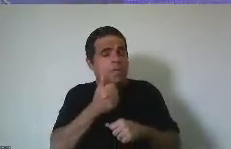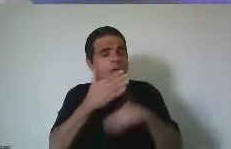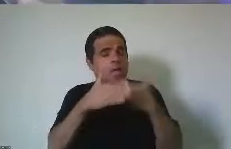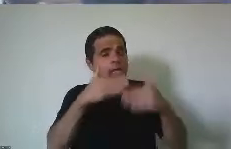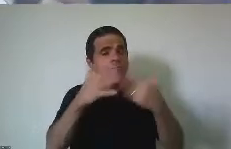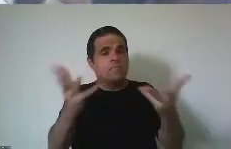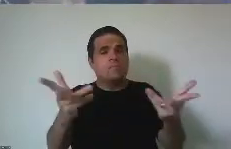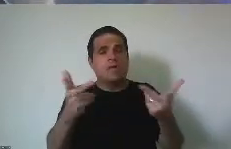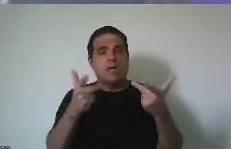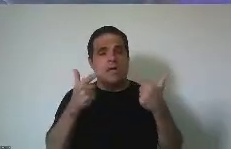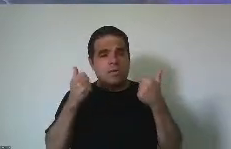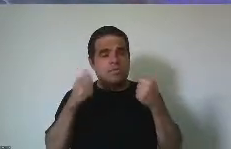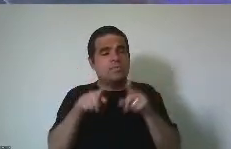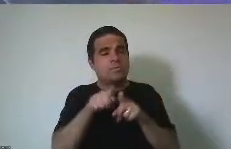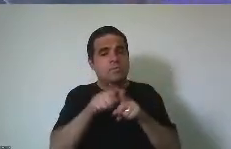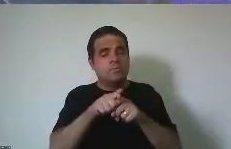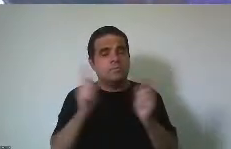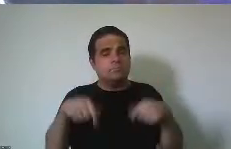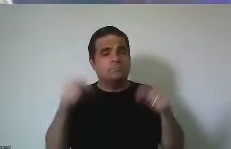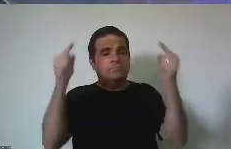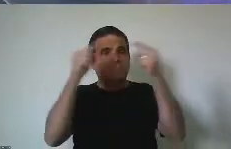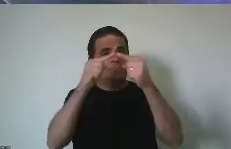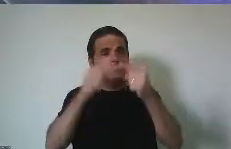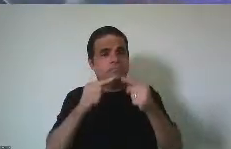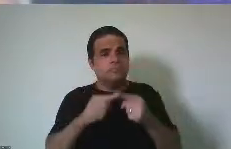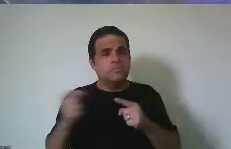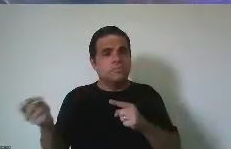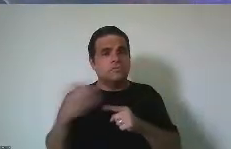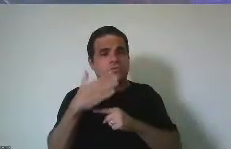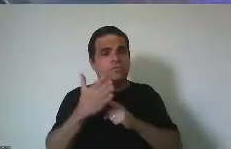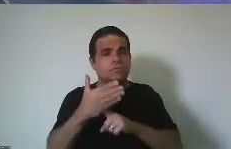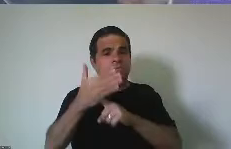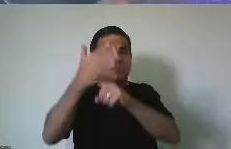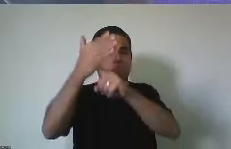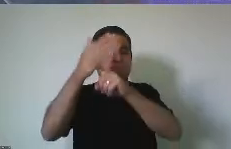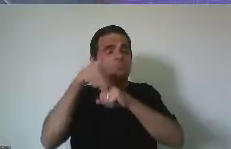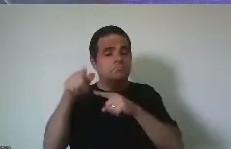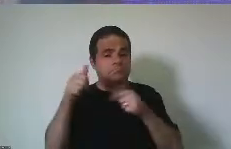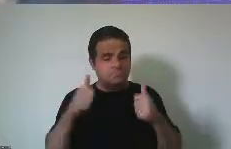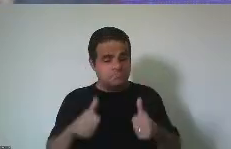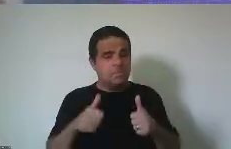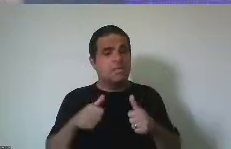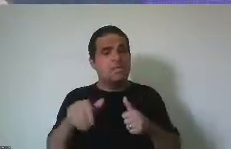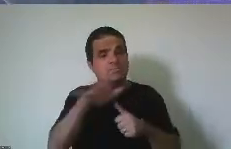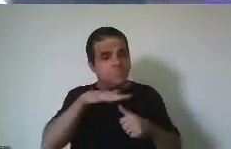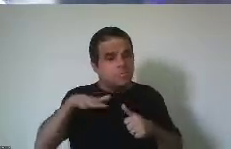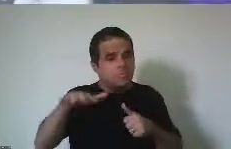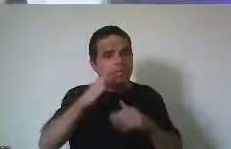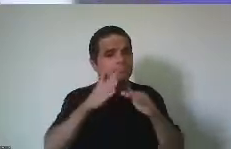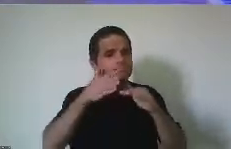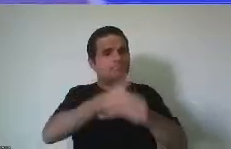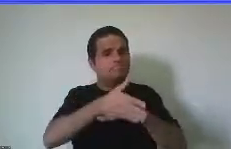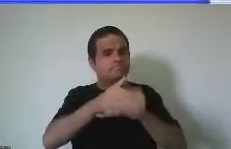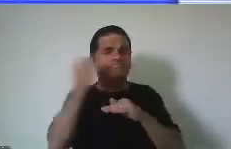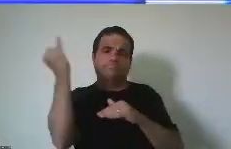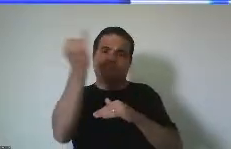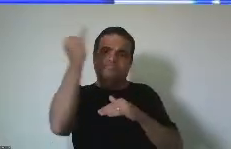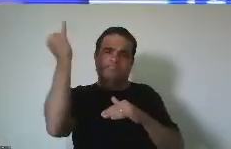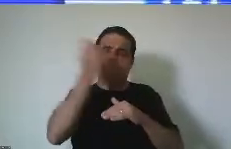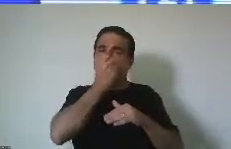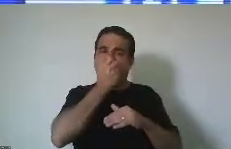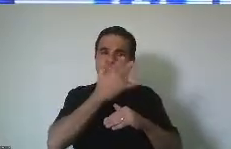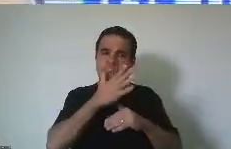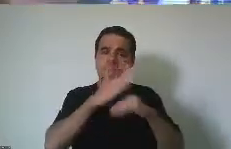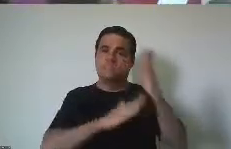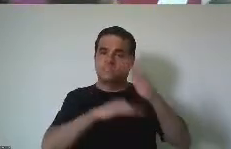uma abordagem de aplicação de novas tecnologias excepcional num ambiente que está se desenvolvendo de forma muito importante na mão numa